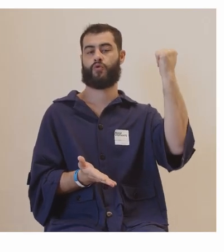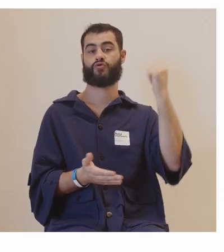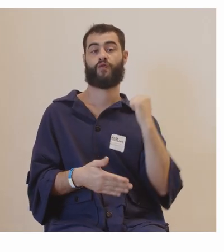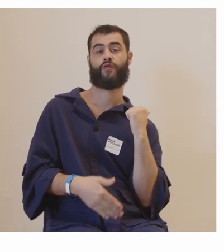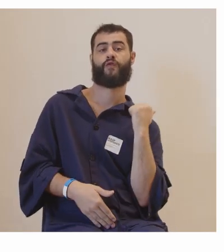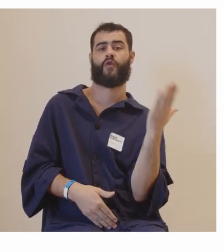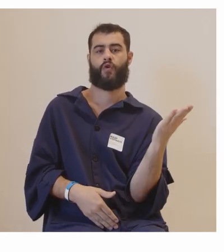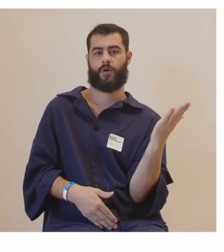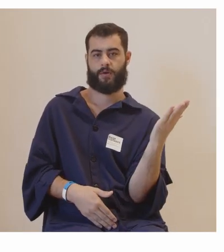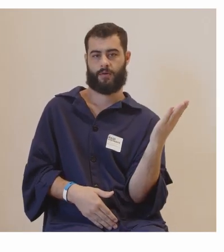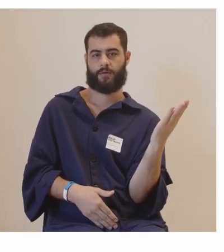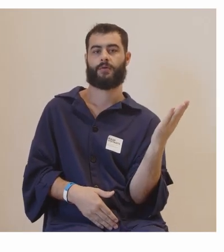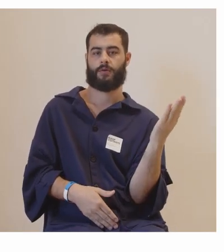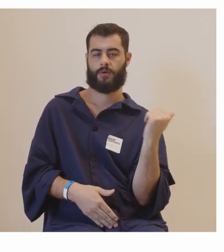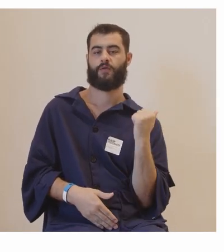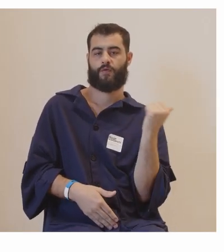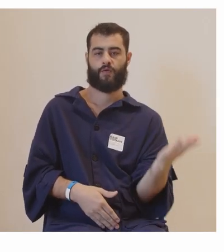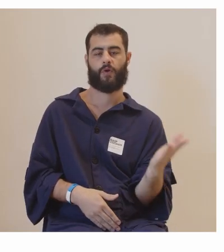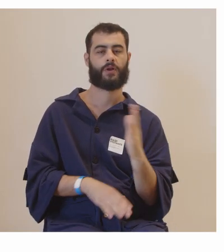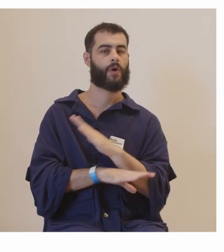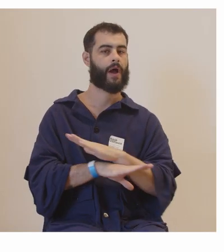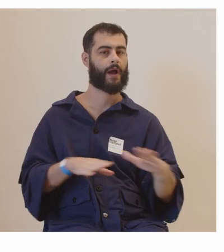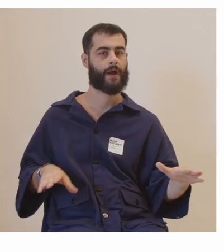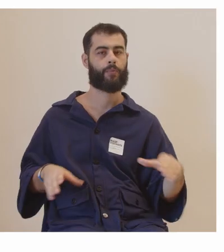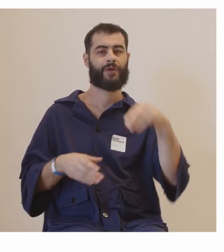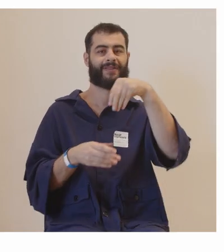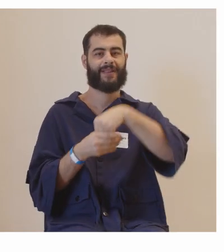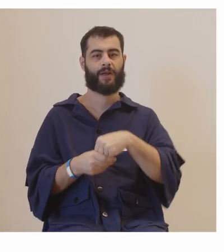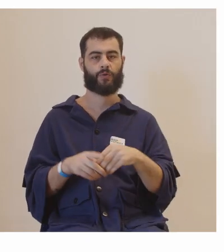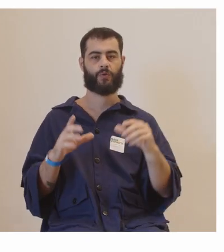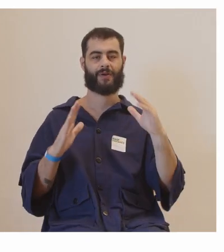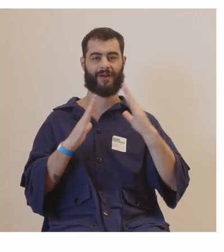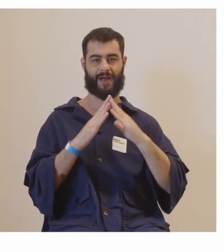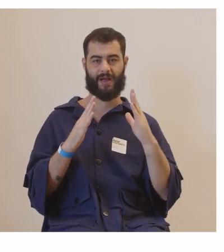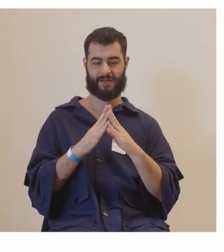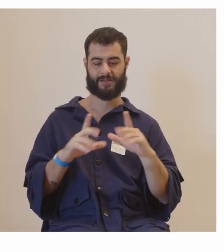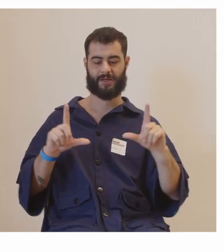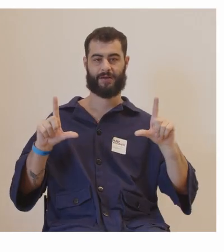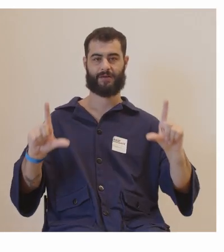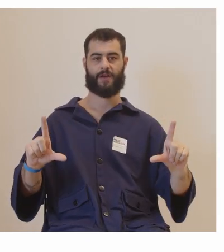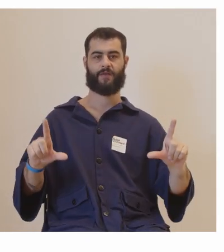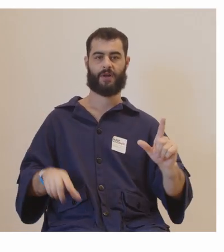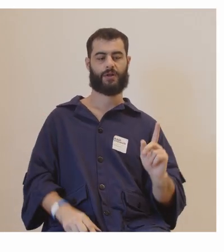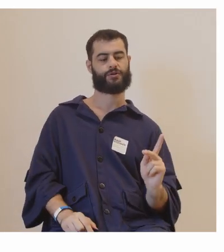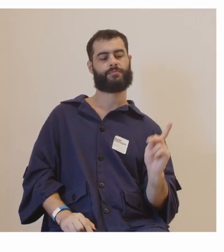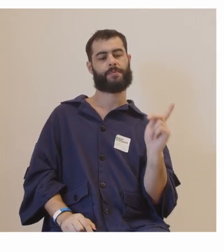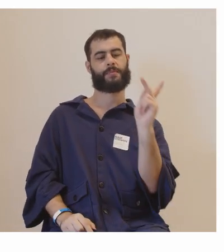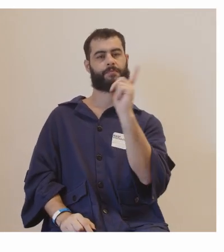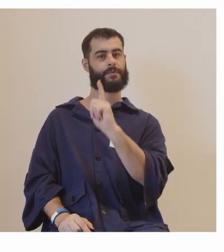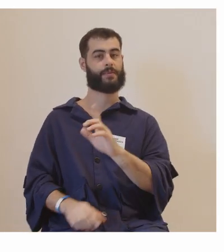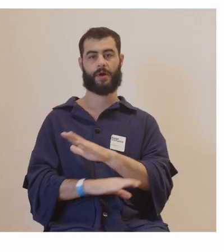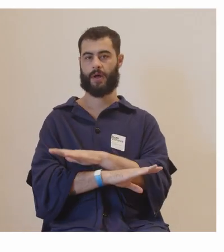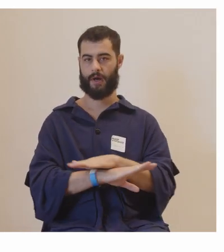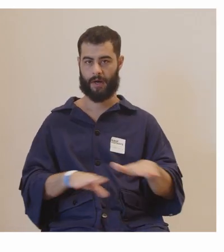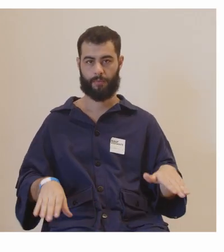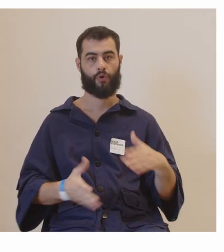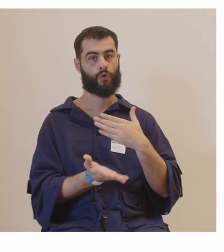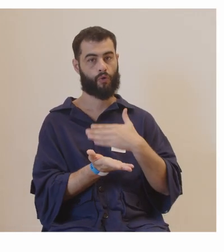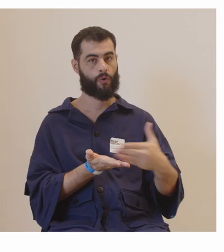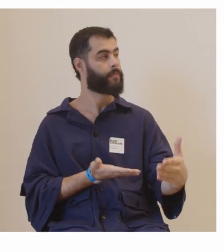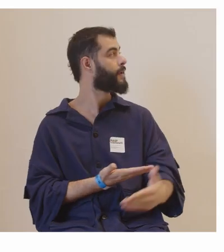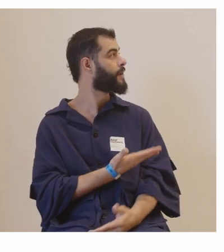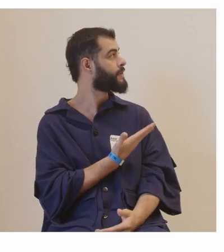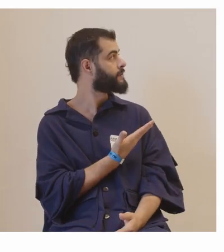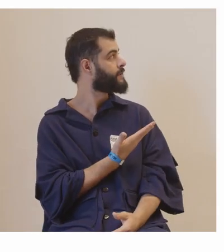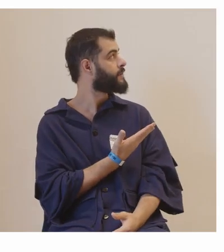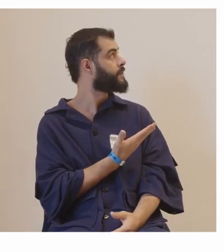ele sai dessa pintura de cavalete, propriamente, né, e trabalha nas grandes dimensões para criar essa versão de Almoço na